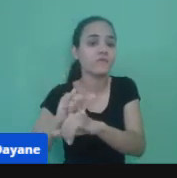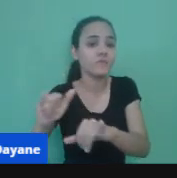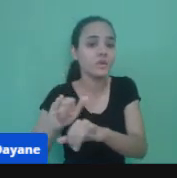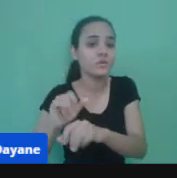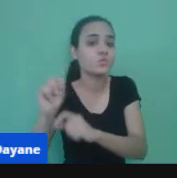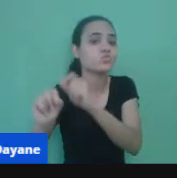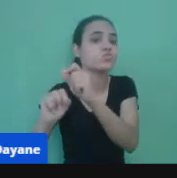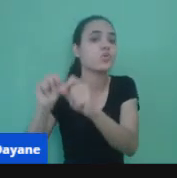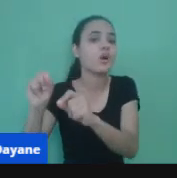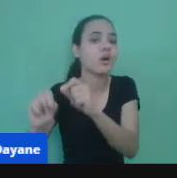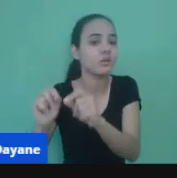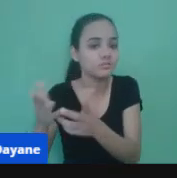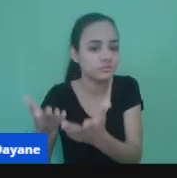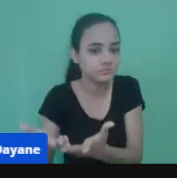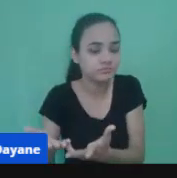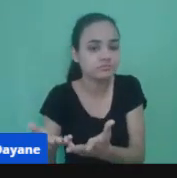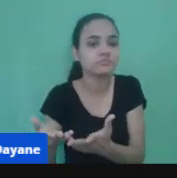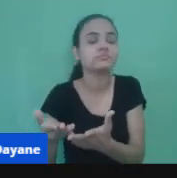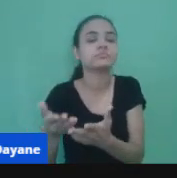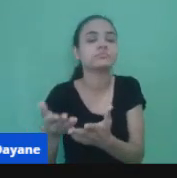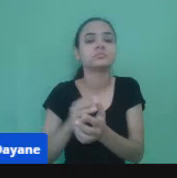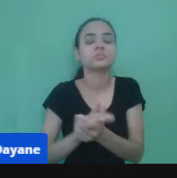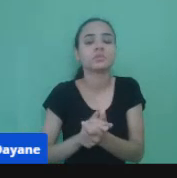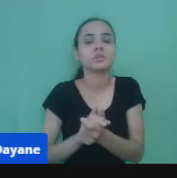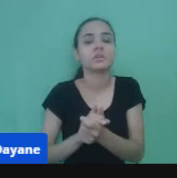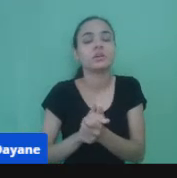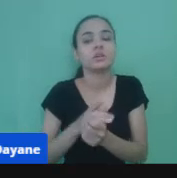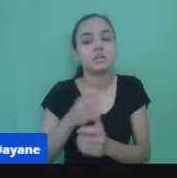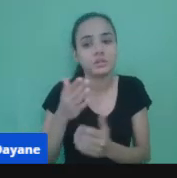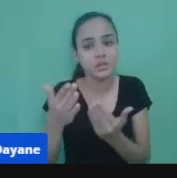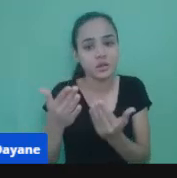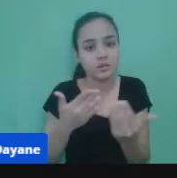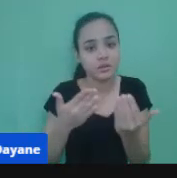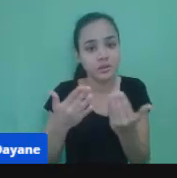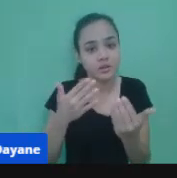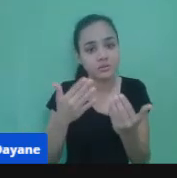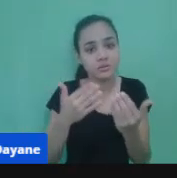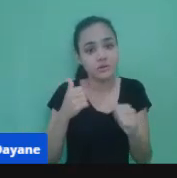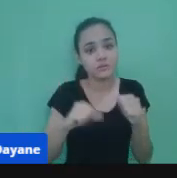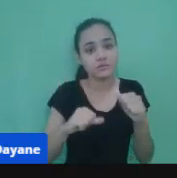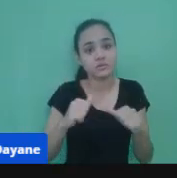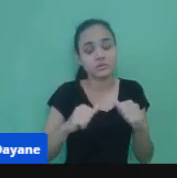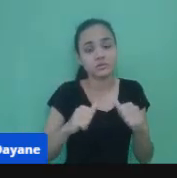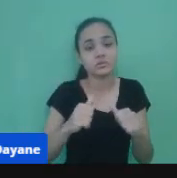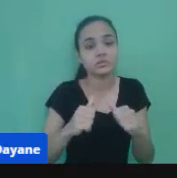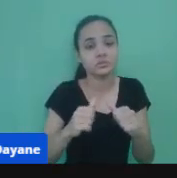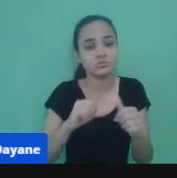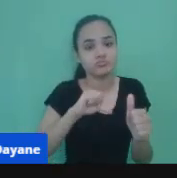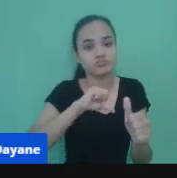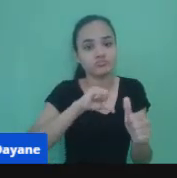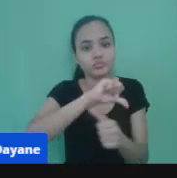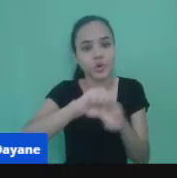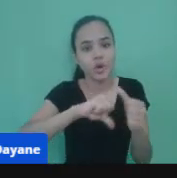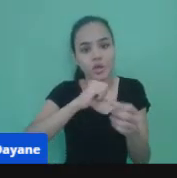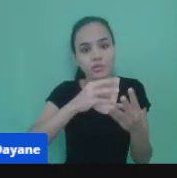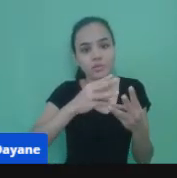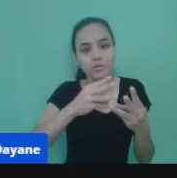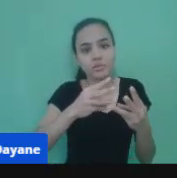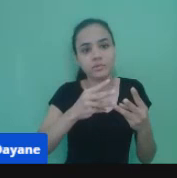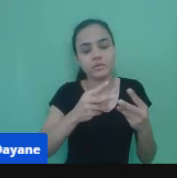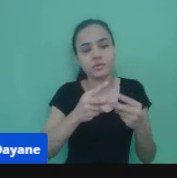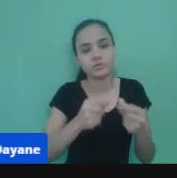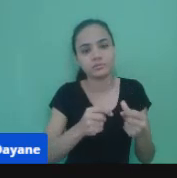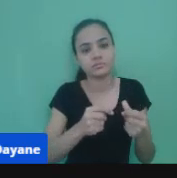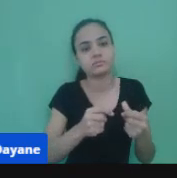de análise e desconstrução, aí vem a capacidade interpretativa do professor. Então, como exemplo, rapidamente